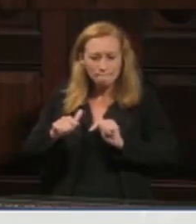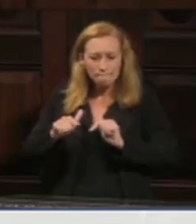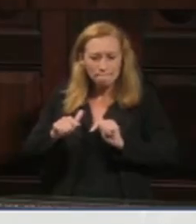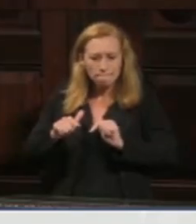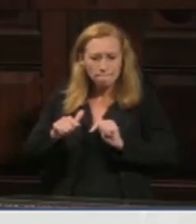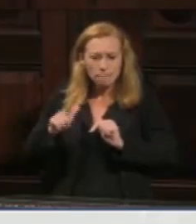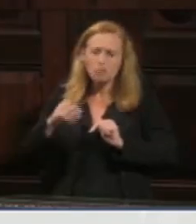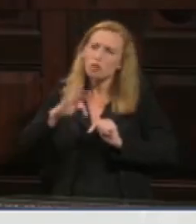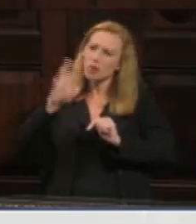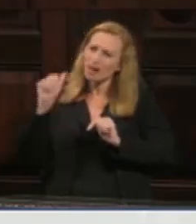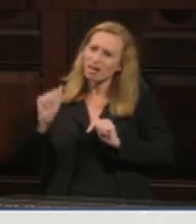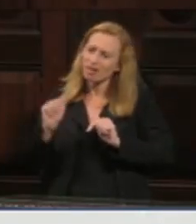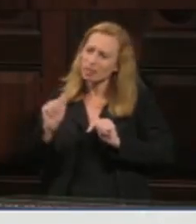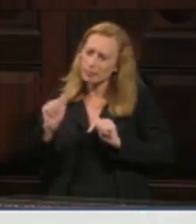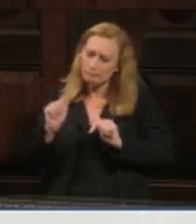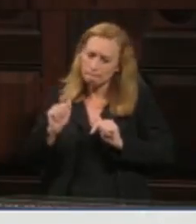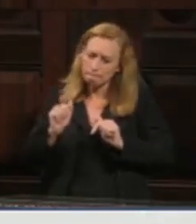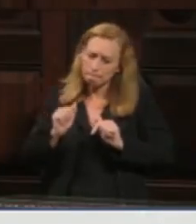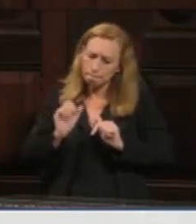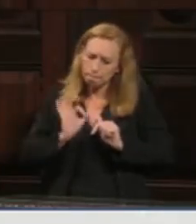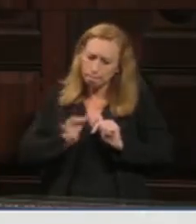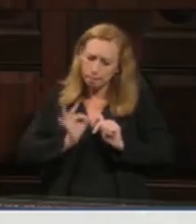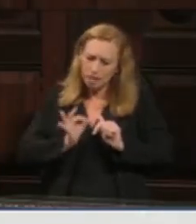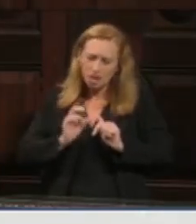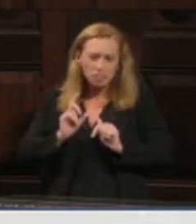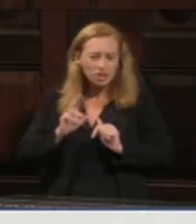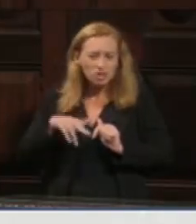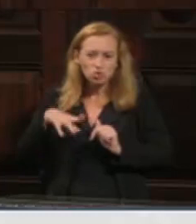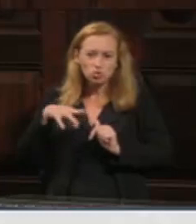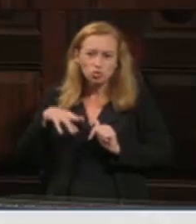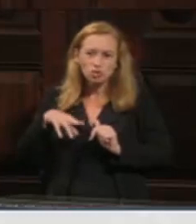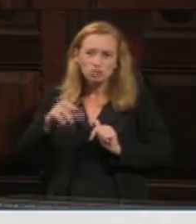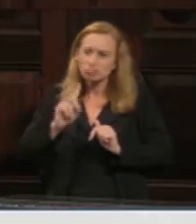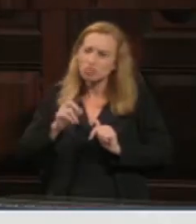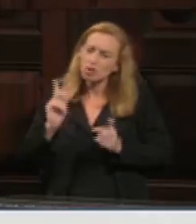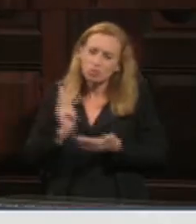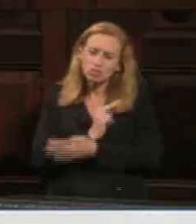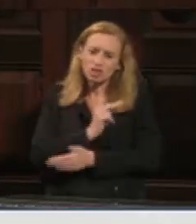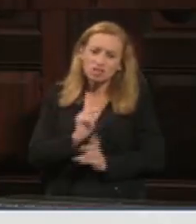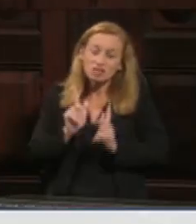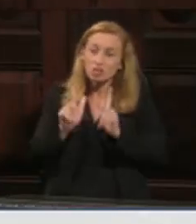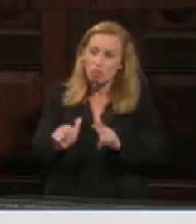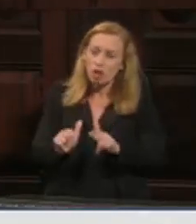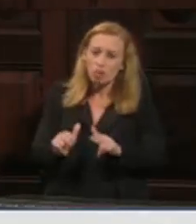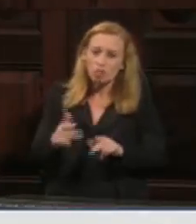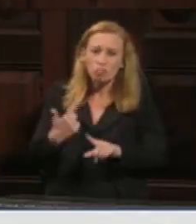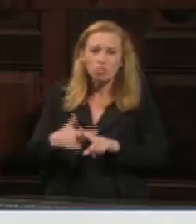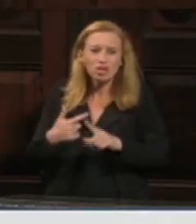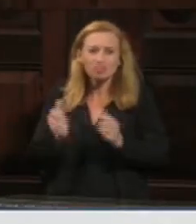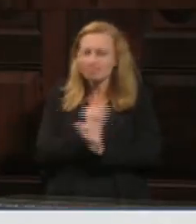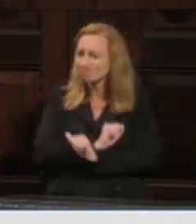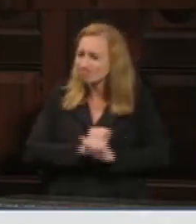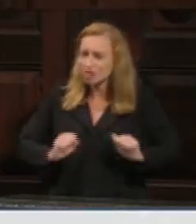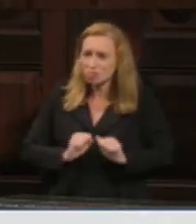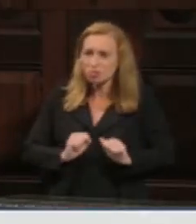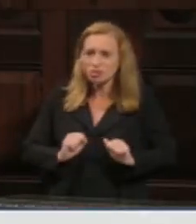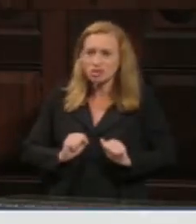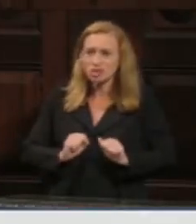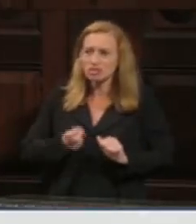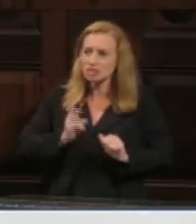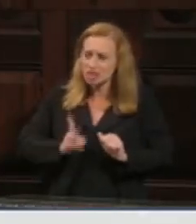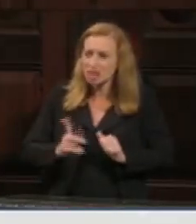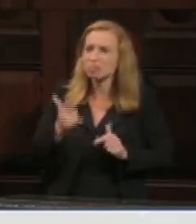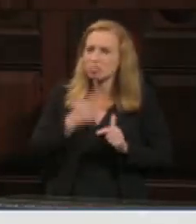muito contundente para que não aconteça mais acidente dessa forma, porque não é possível que vira e mexe